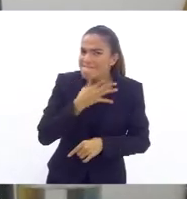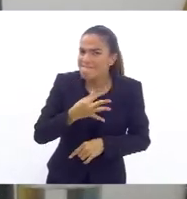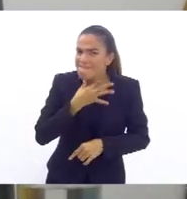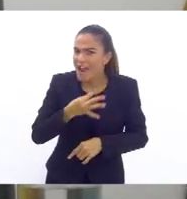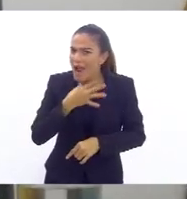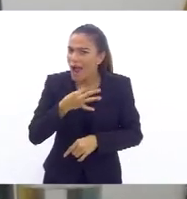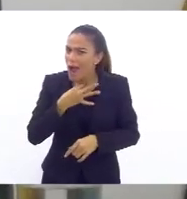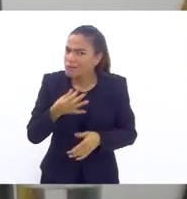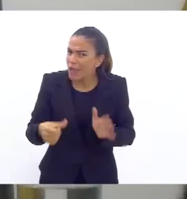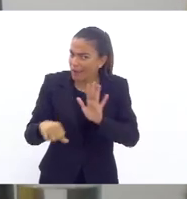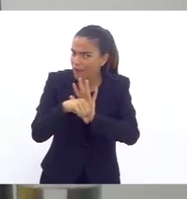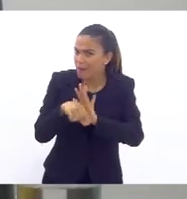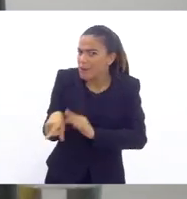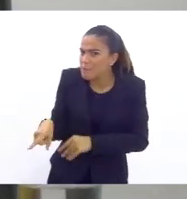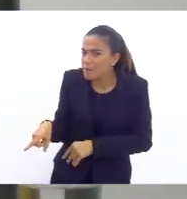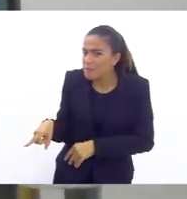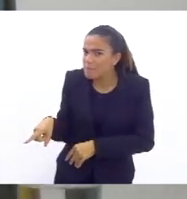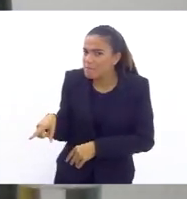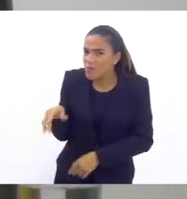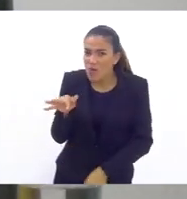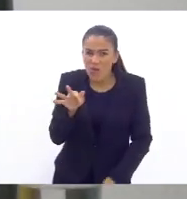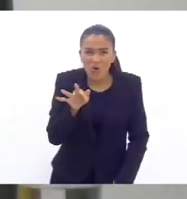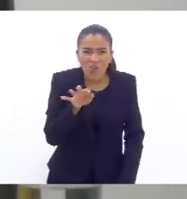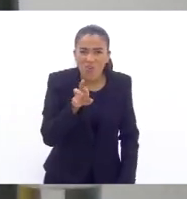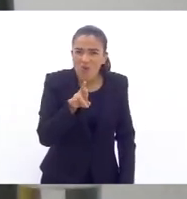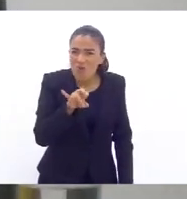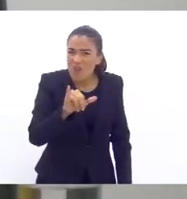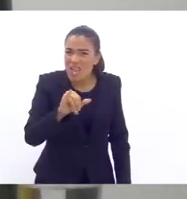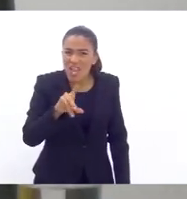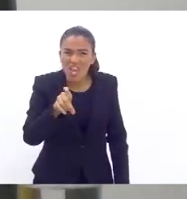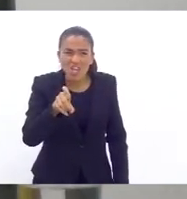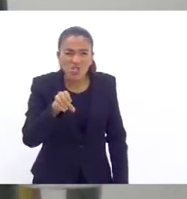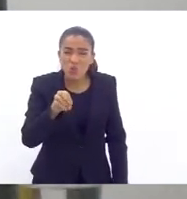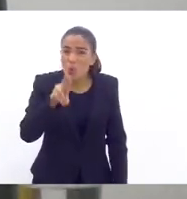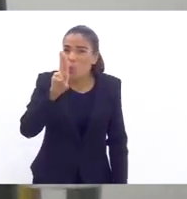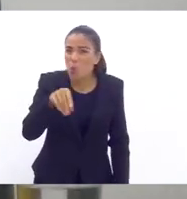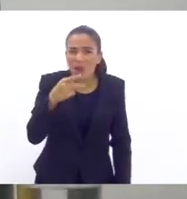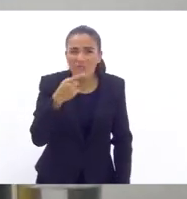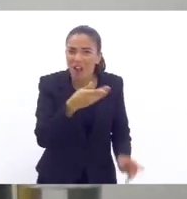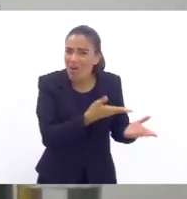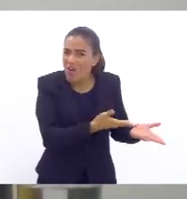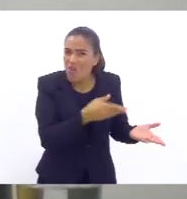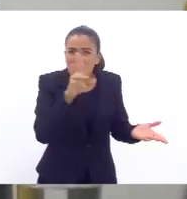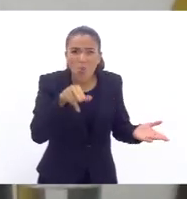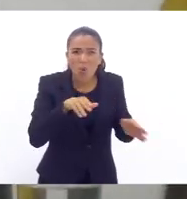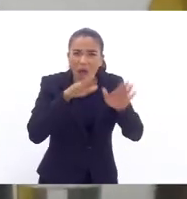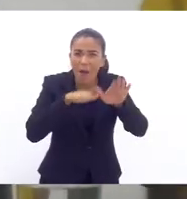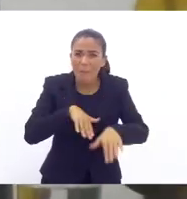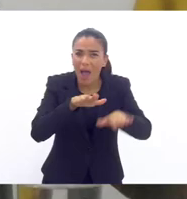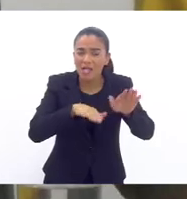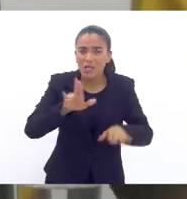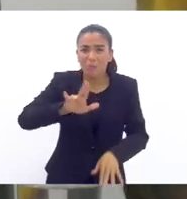que é o seguinte ofereço não foi para uma marcha da maconha foi para todas por que que você está falando